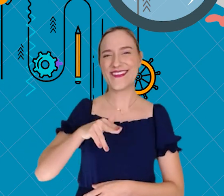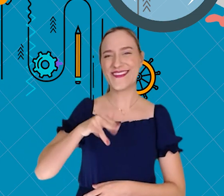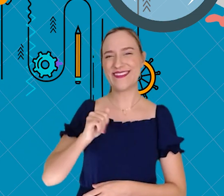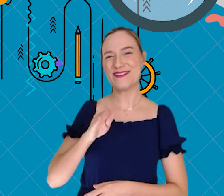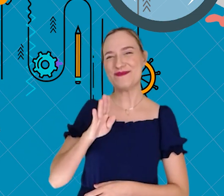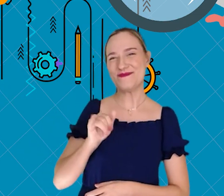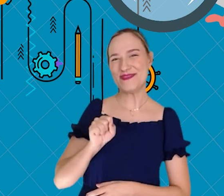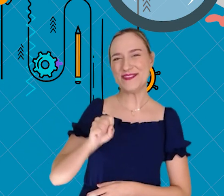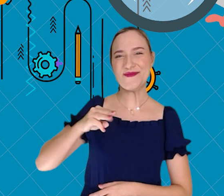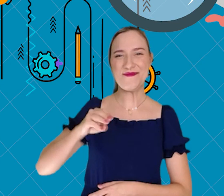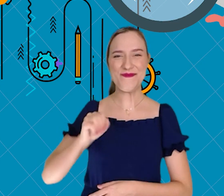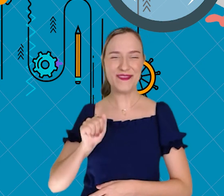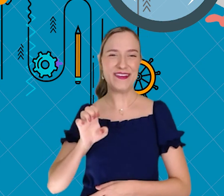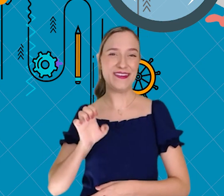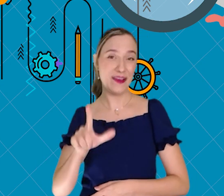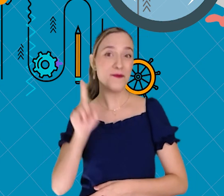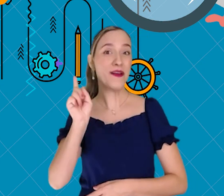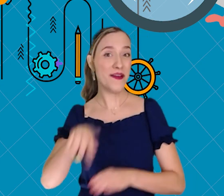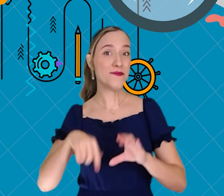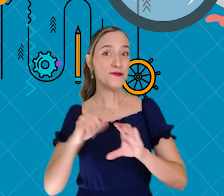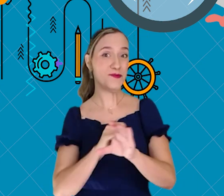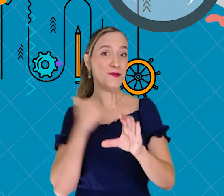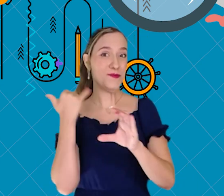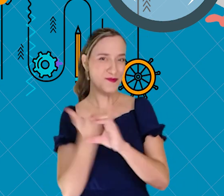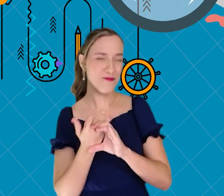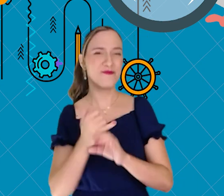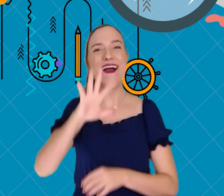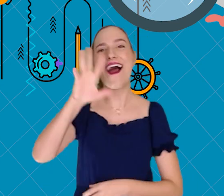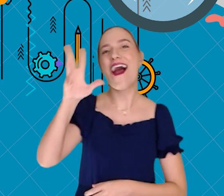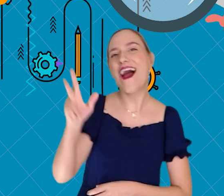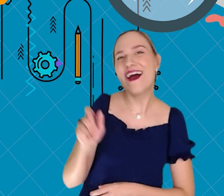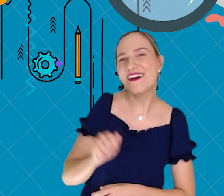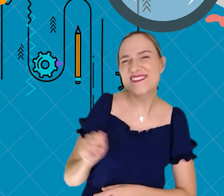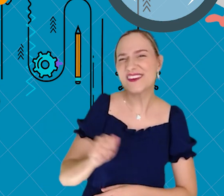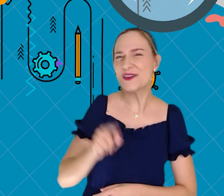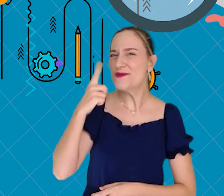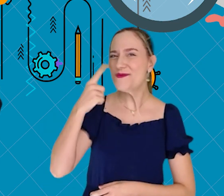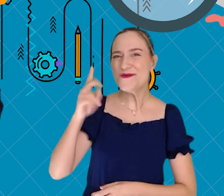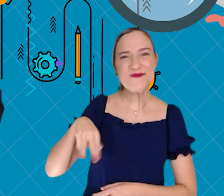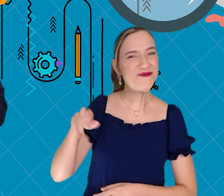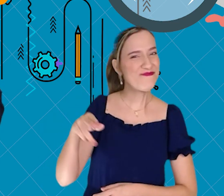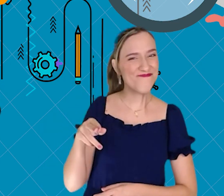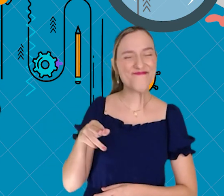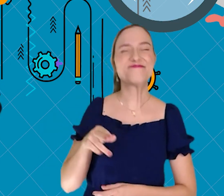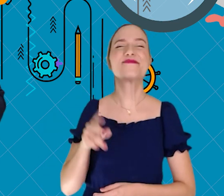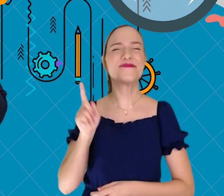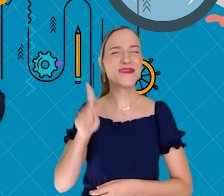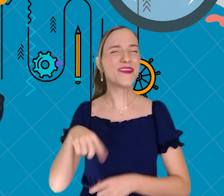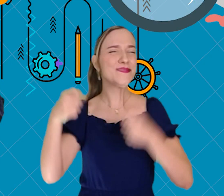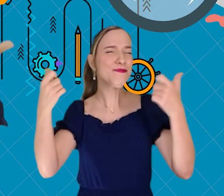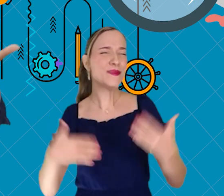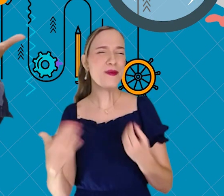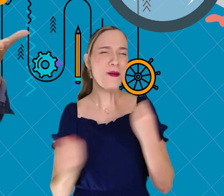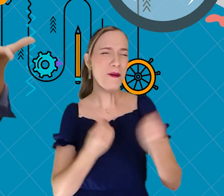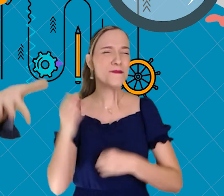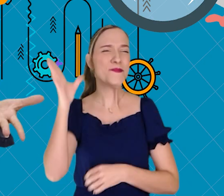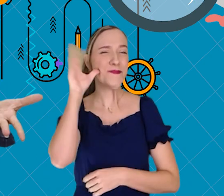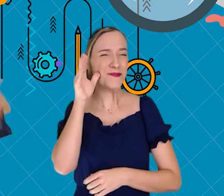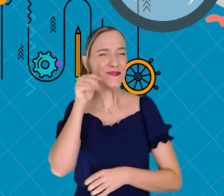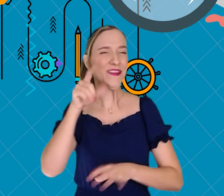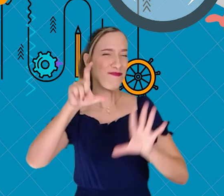amigo Kini Bismael, do canal do YouTube África, do jeito que nunca viu, sobre